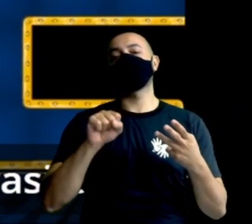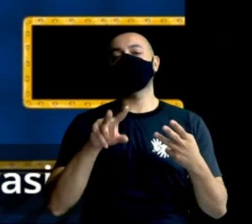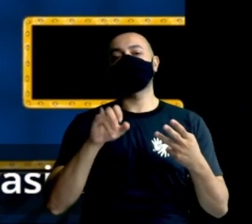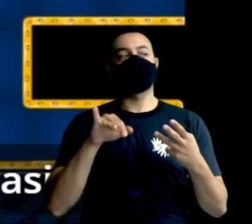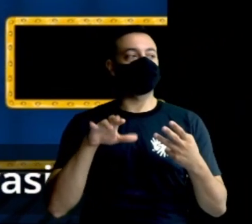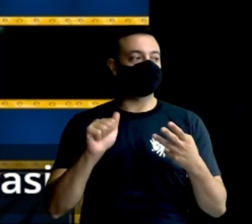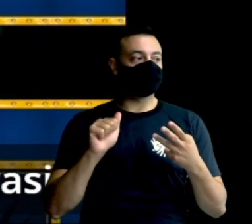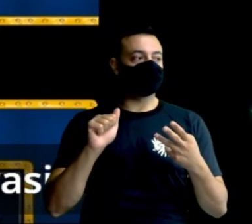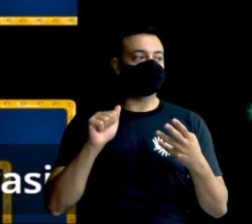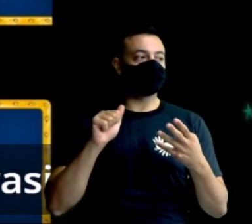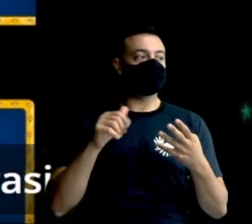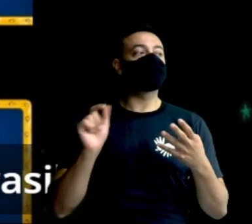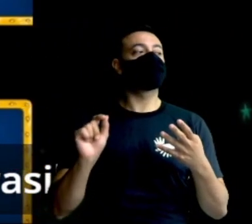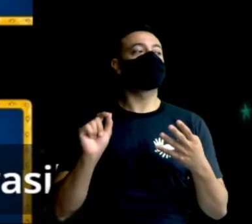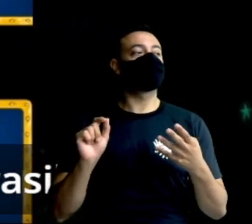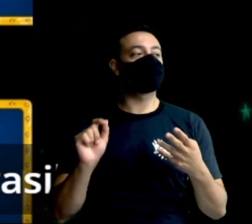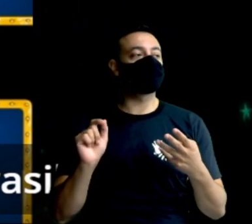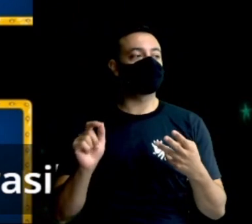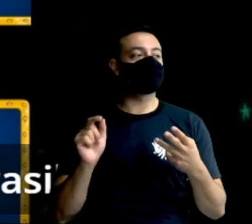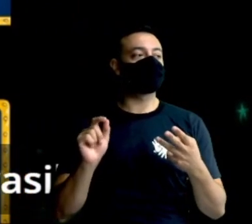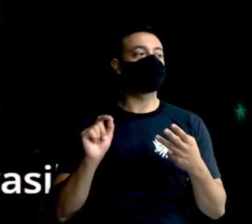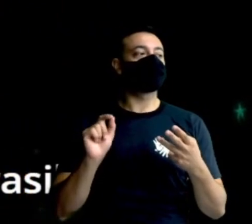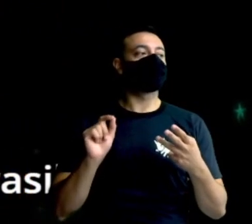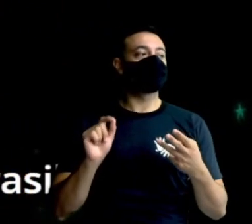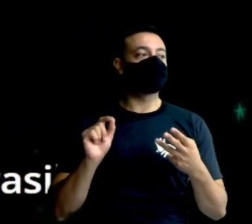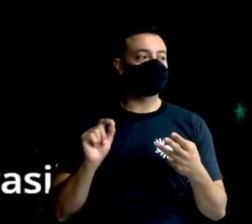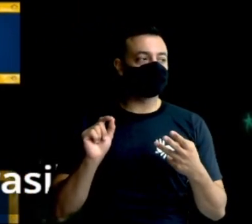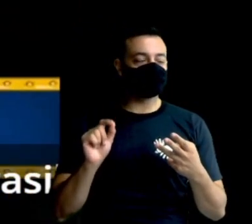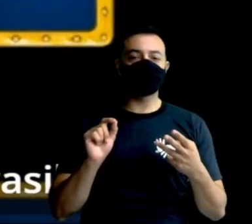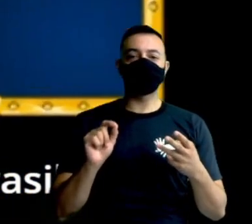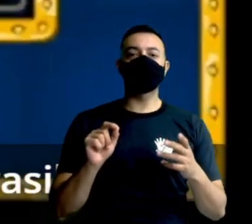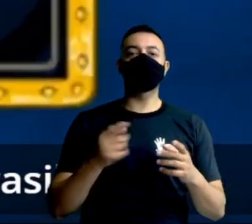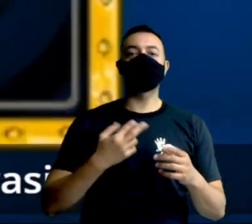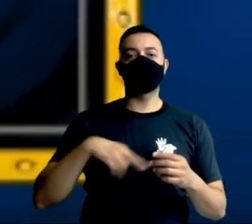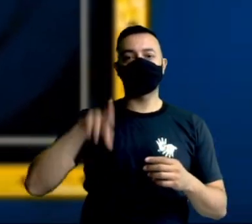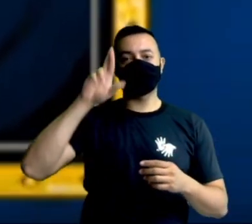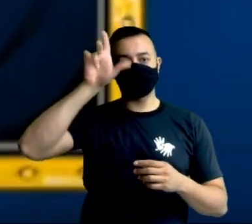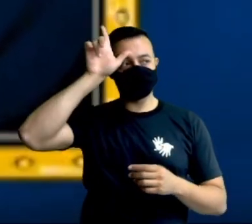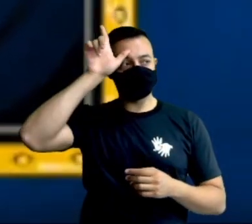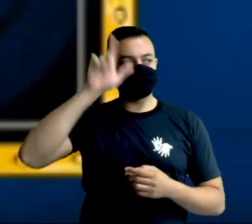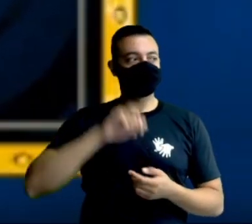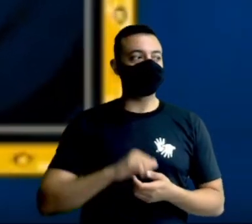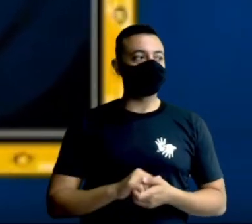Vieira. Quem era? Quem comandava os lusos brasileiros?